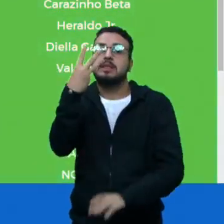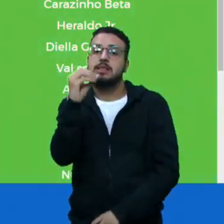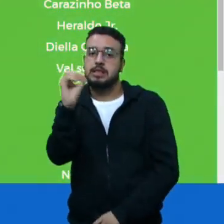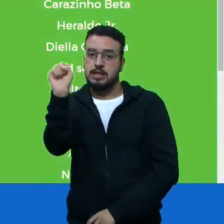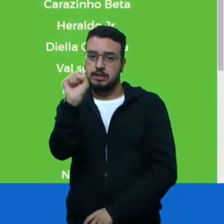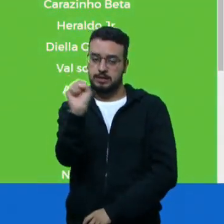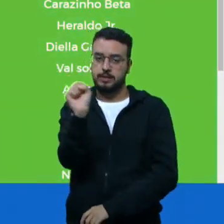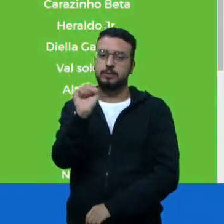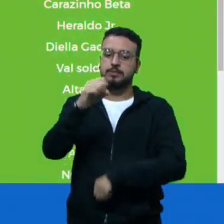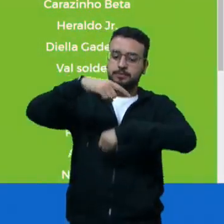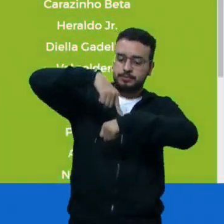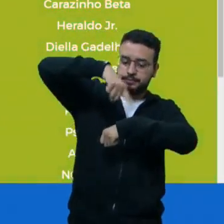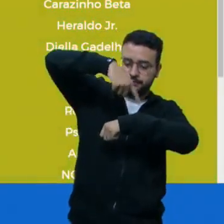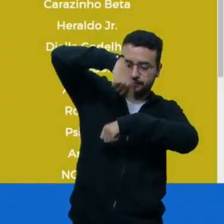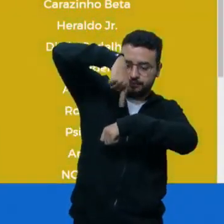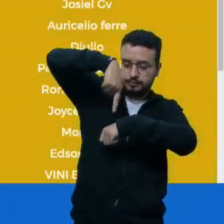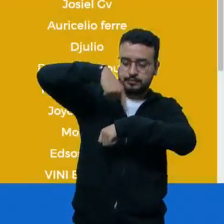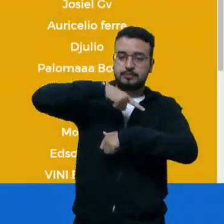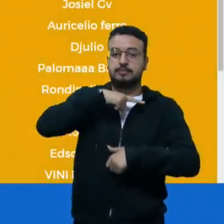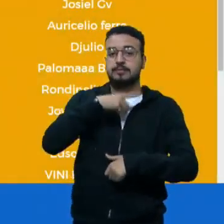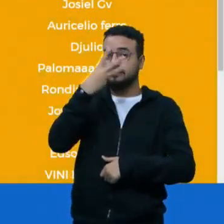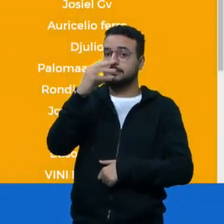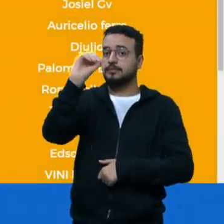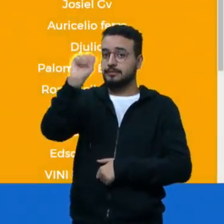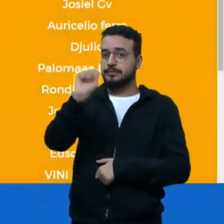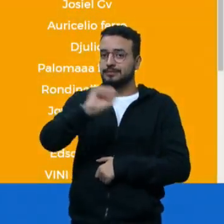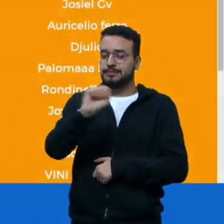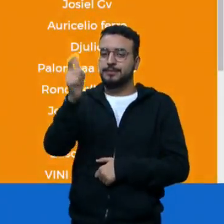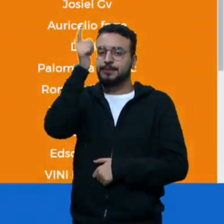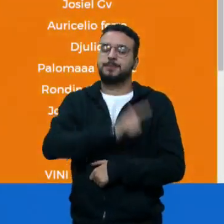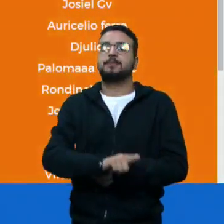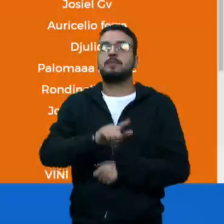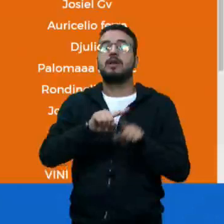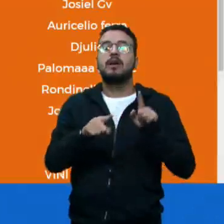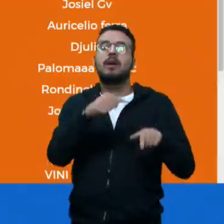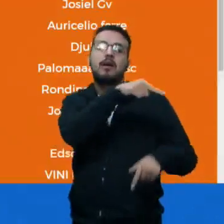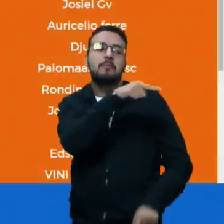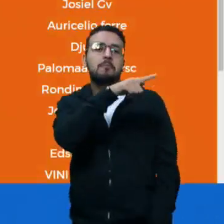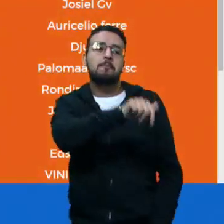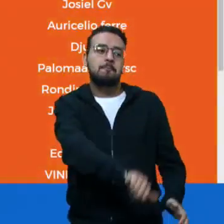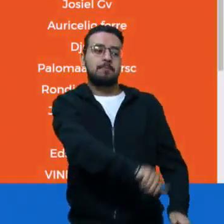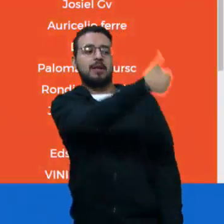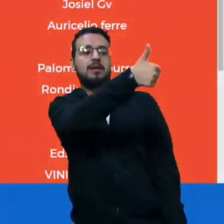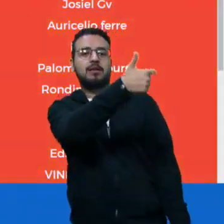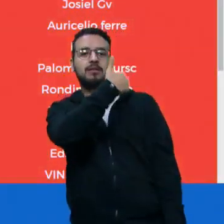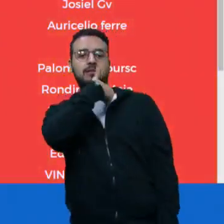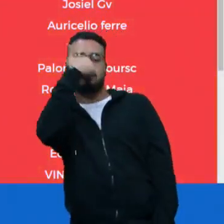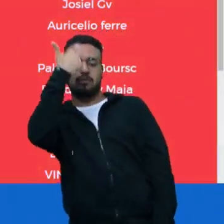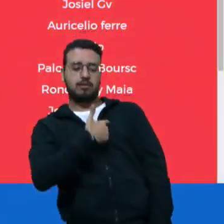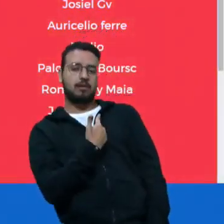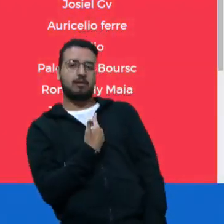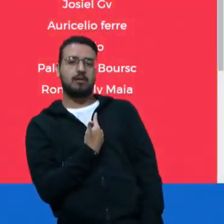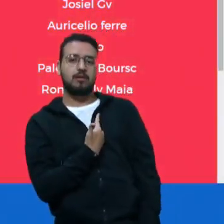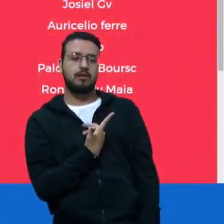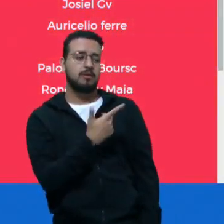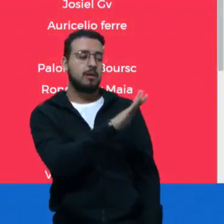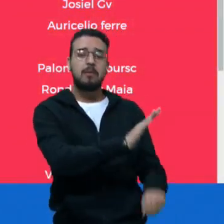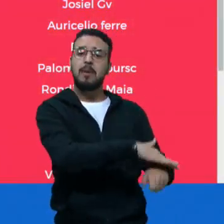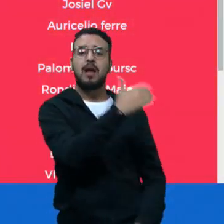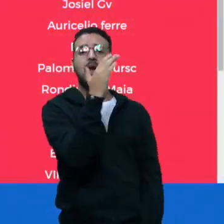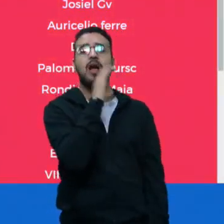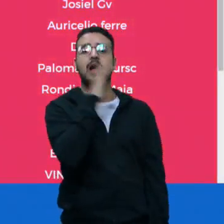hoje, e aí você tem 30 segundos para acertar. Digamos que o Maicon acertou primeiro, então ele respondeu muito mais rápido do que